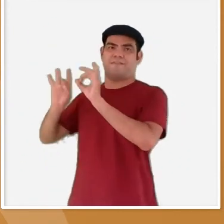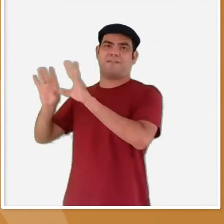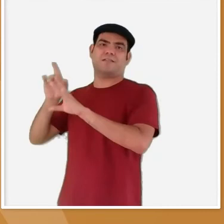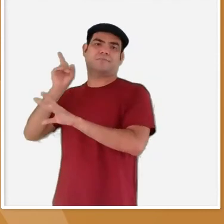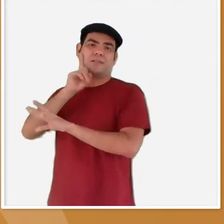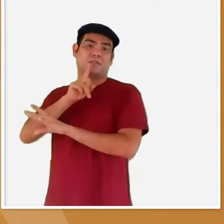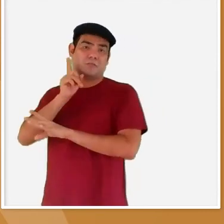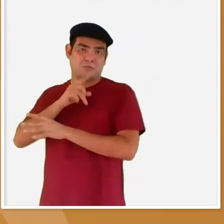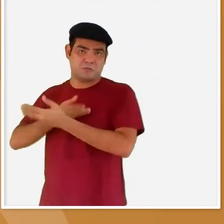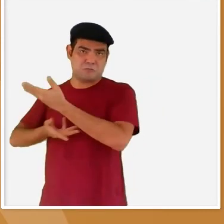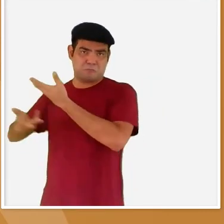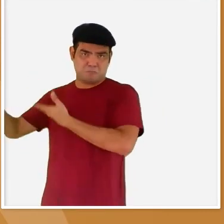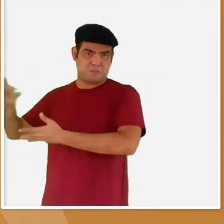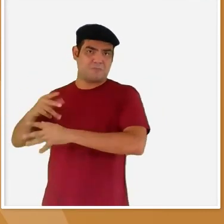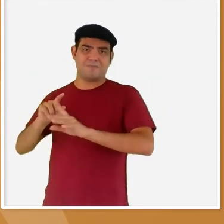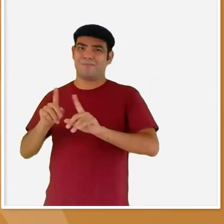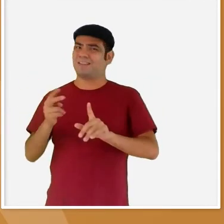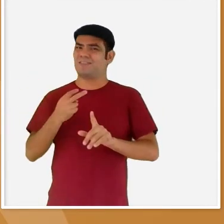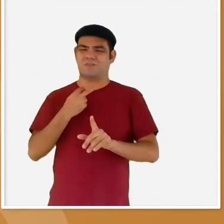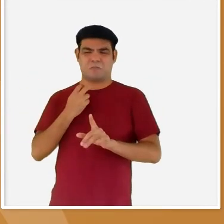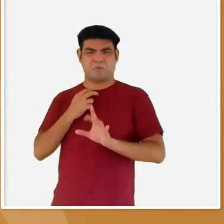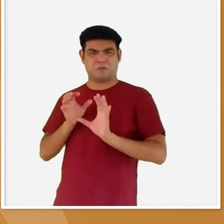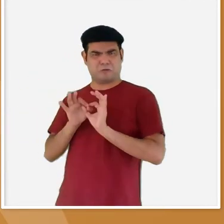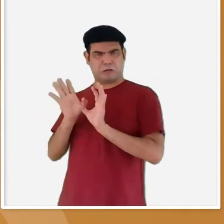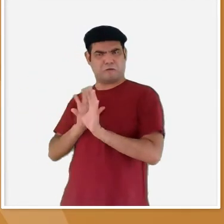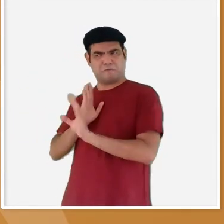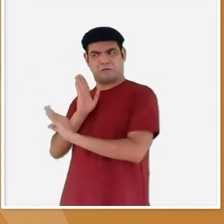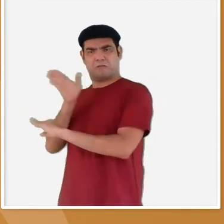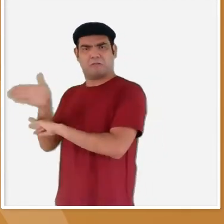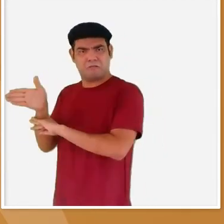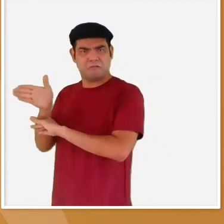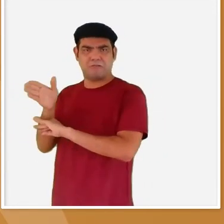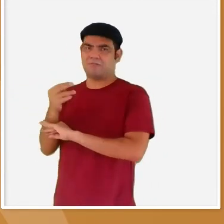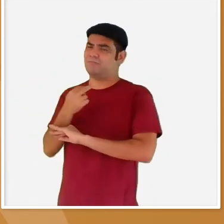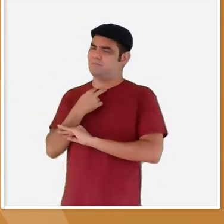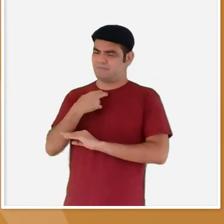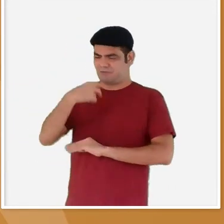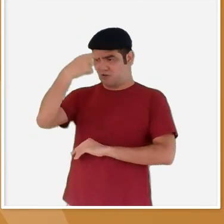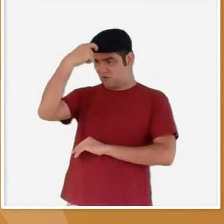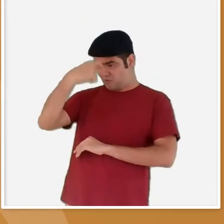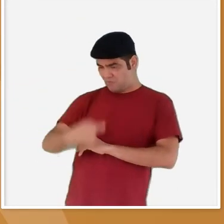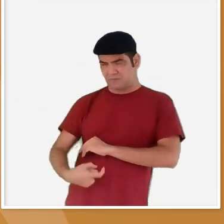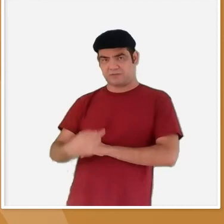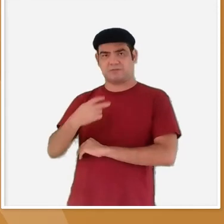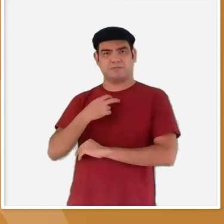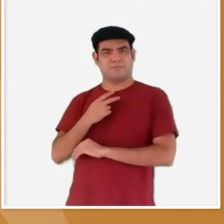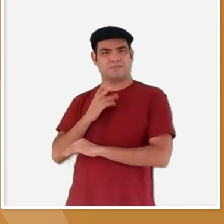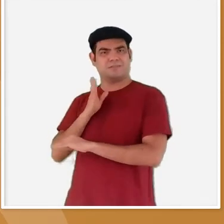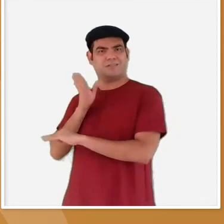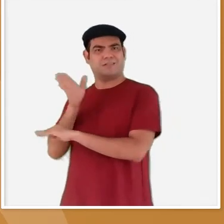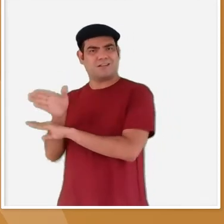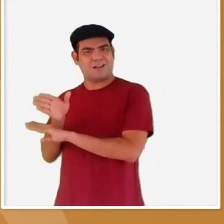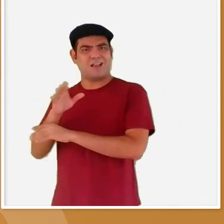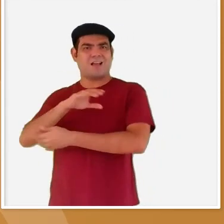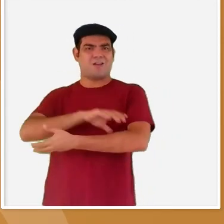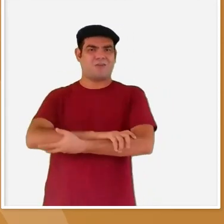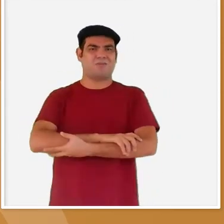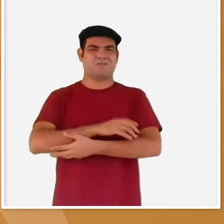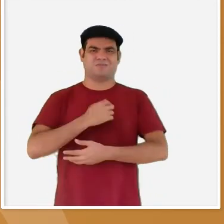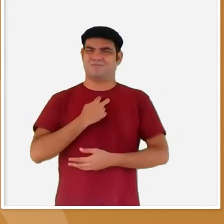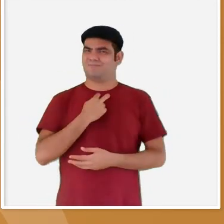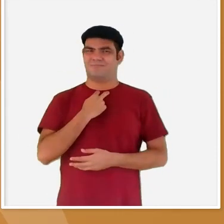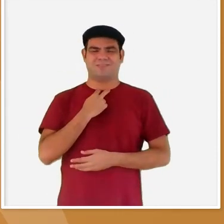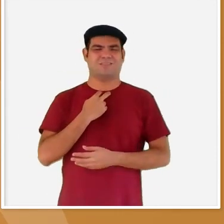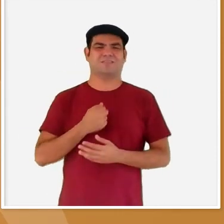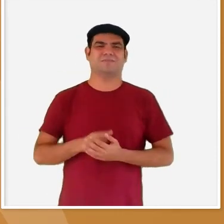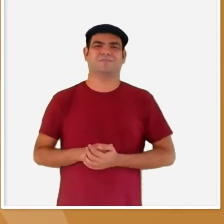não posso ter livre acesso, eu enquanto indivíduo. Eu vou lá, faço parte do acordo, né? Estados Unidos,